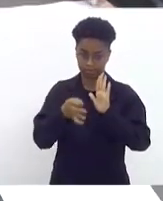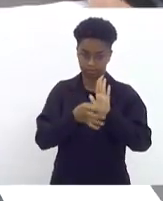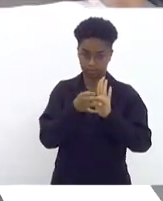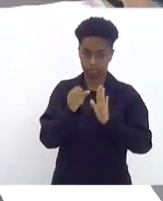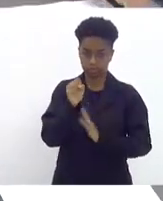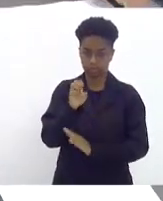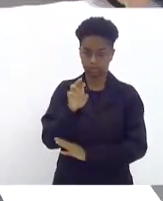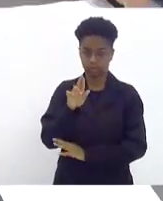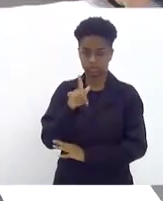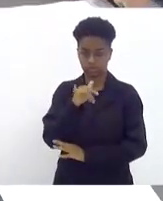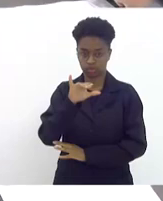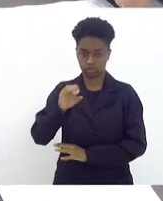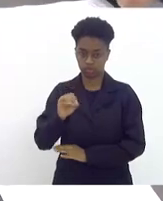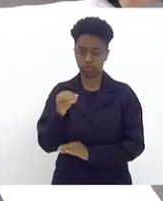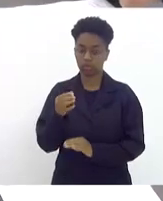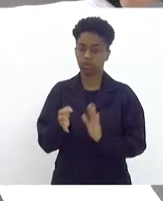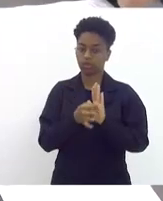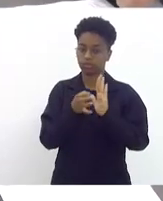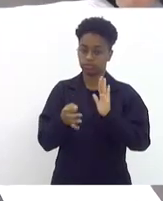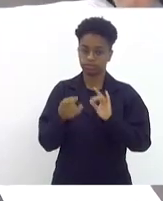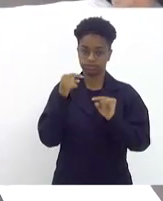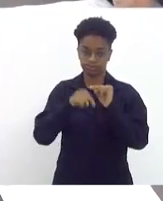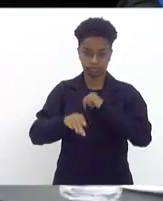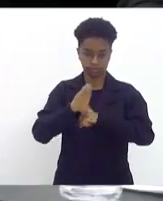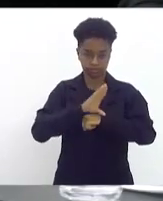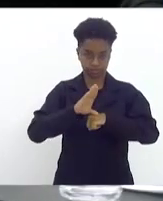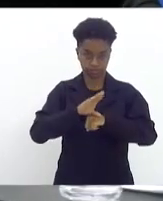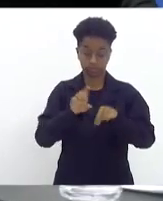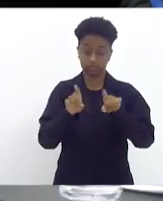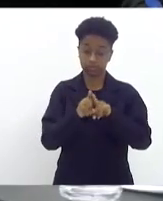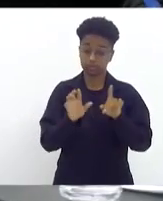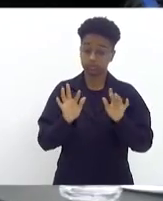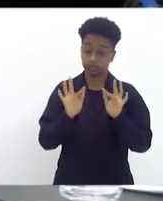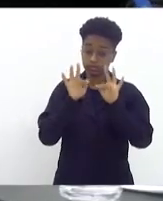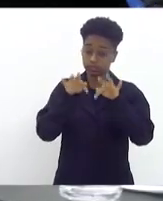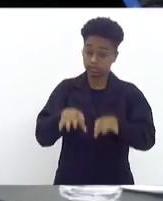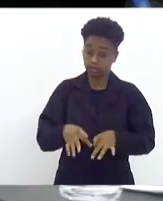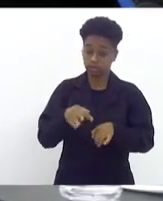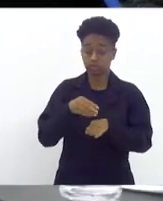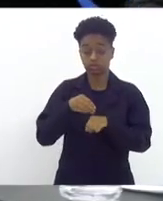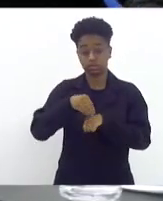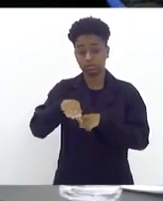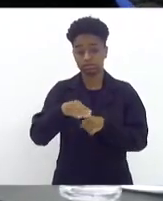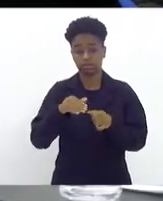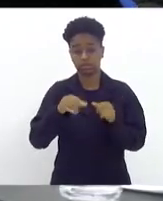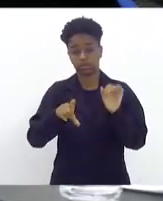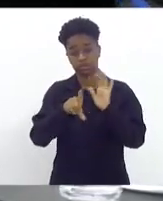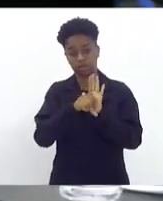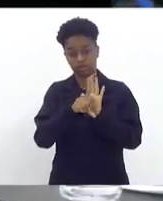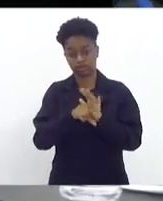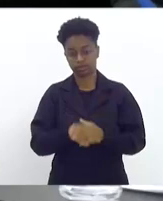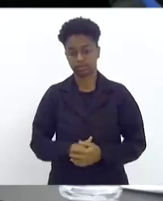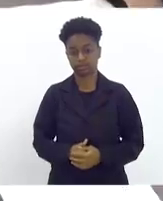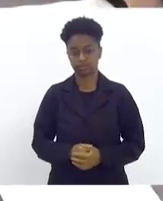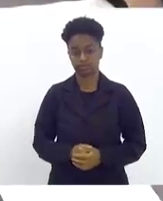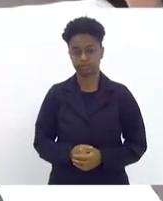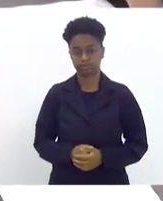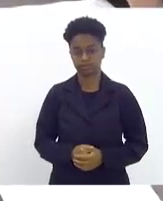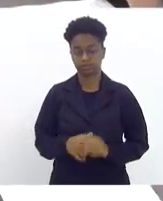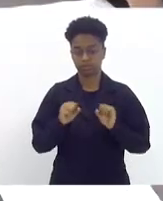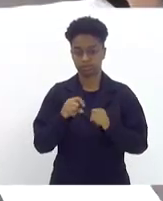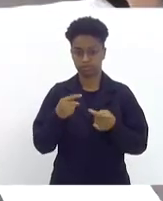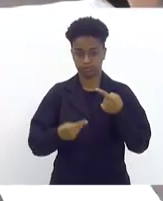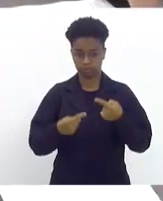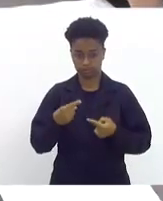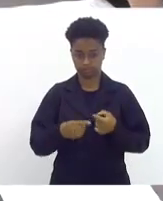parecer pela inconstitucionalidade concluindo pela transformação indicação Legislativa em